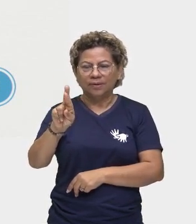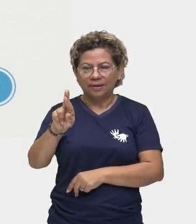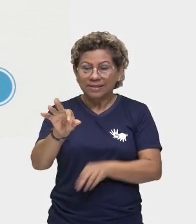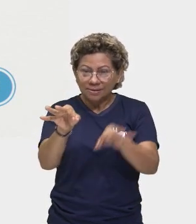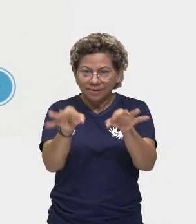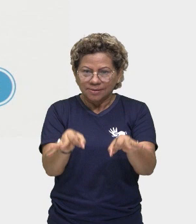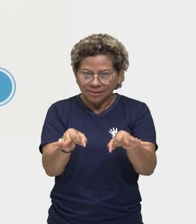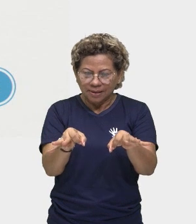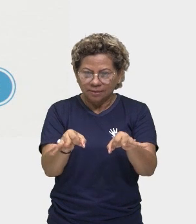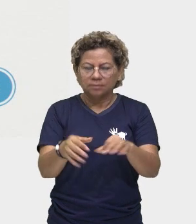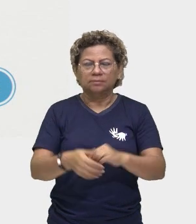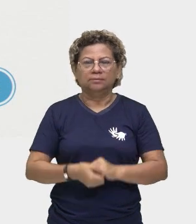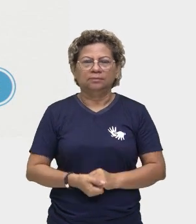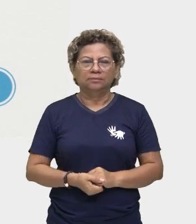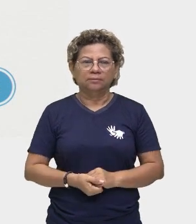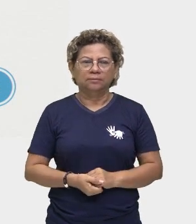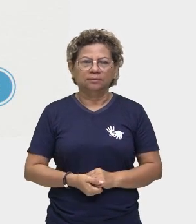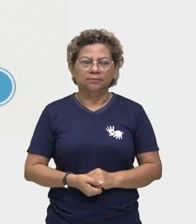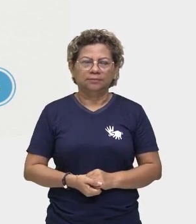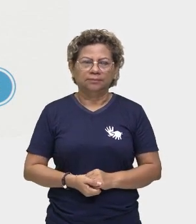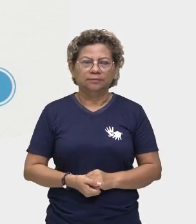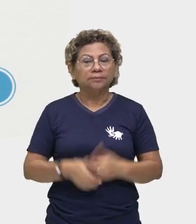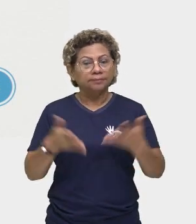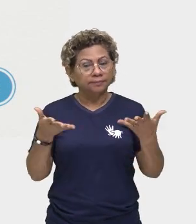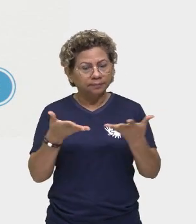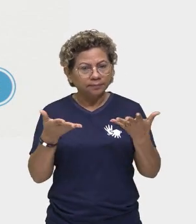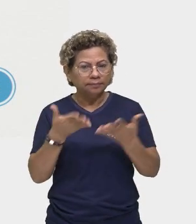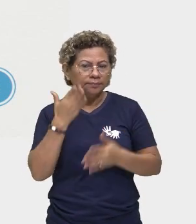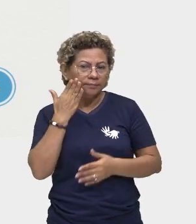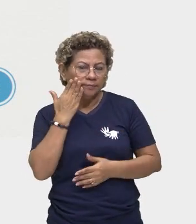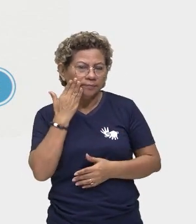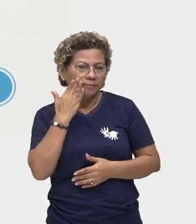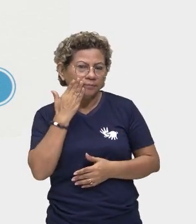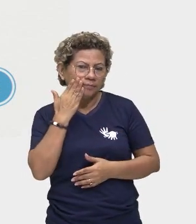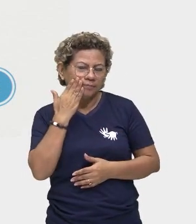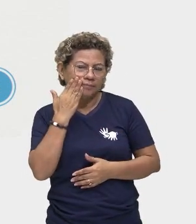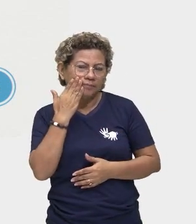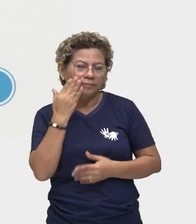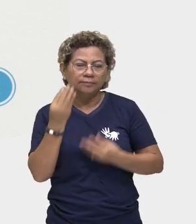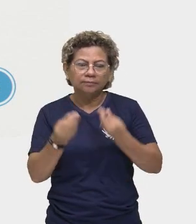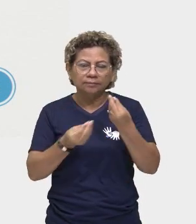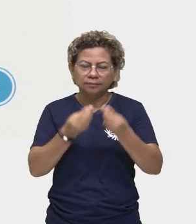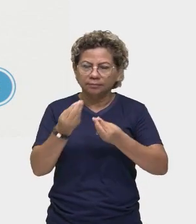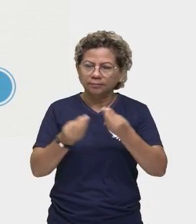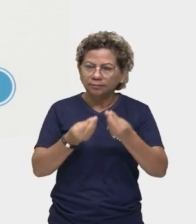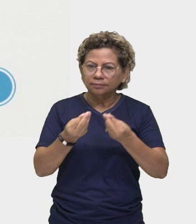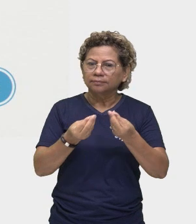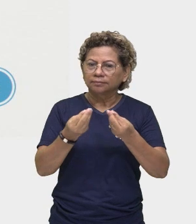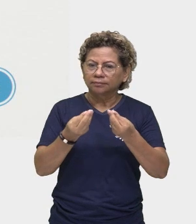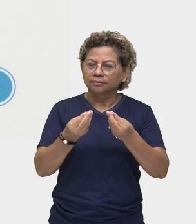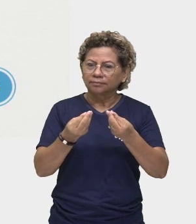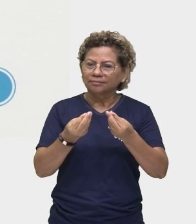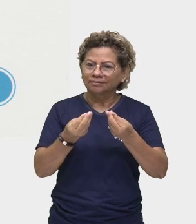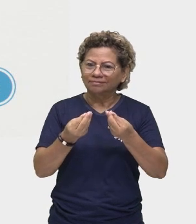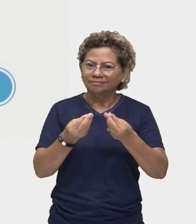E agora vamos ver aqui como nós podemos definir um polígono irregular.